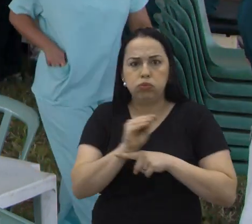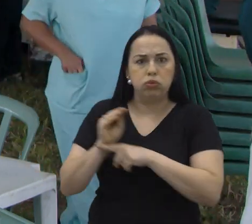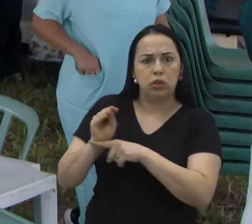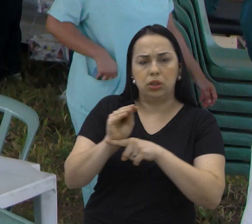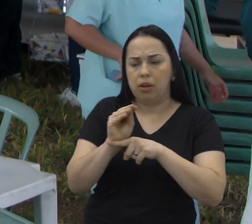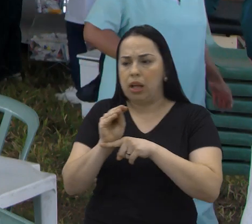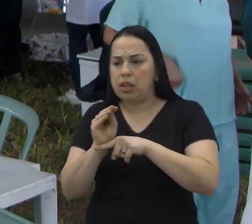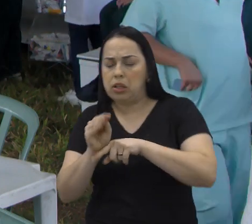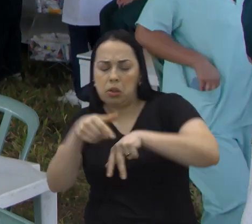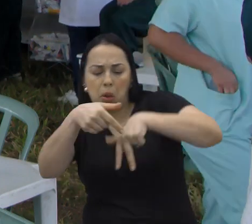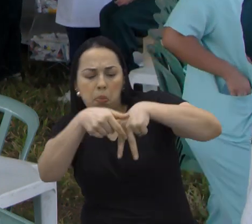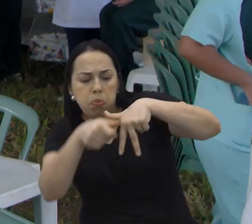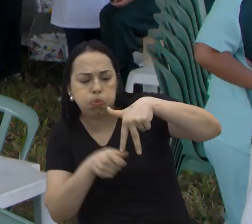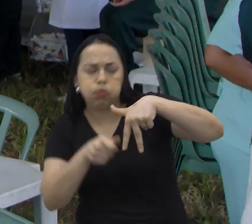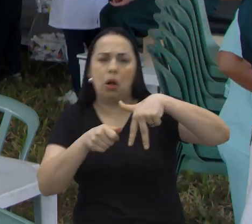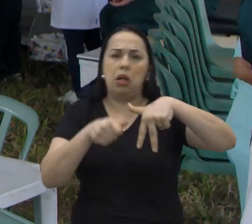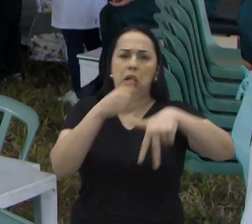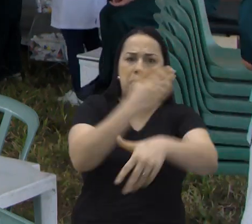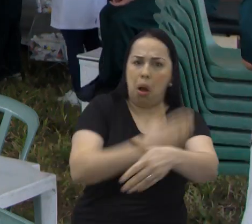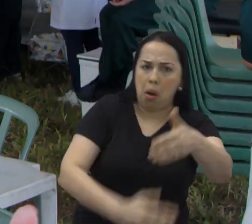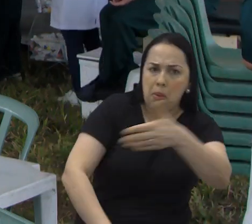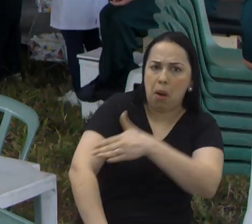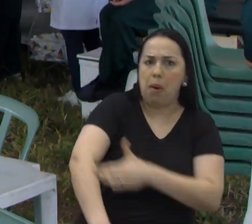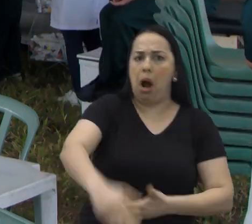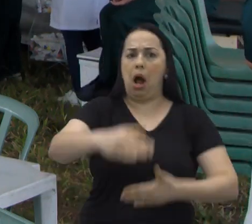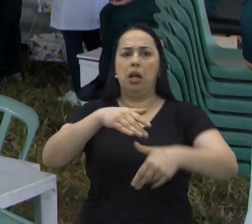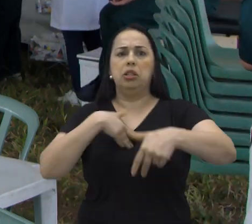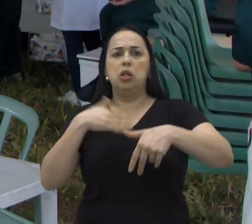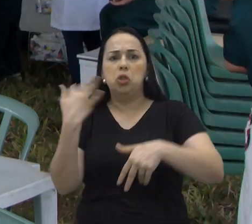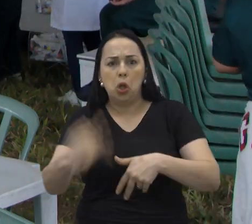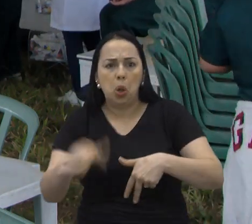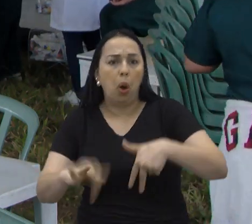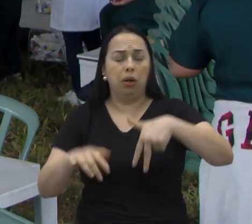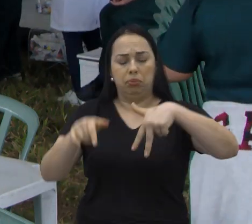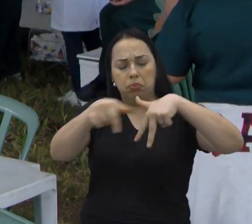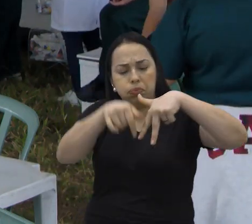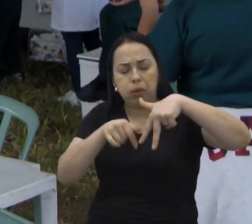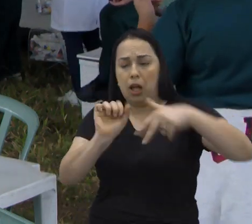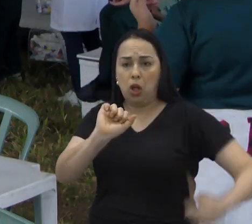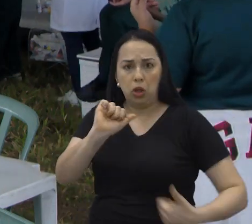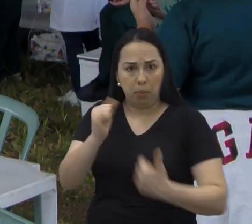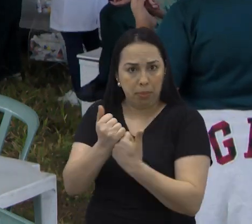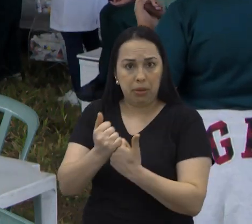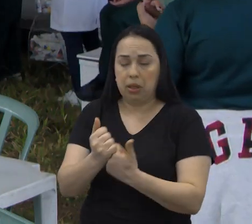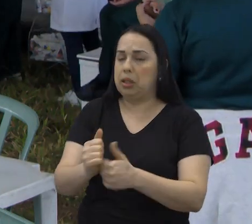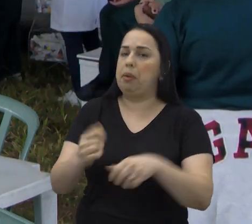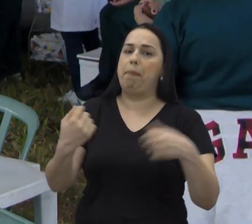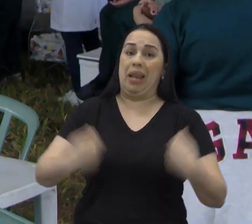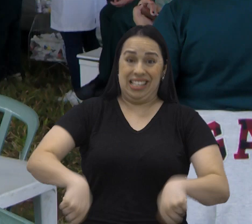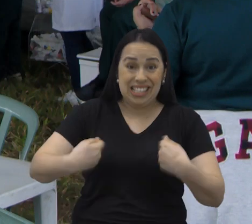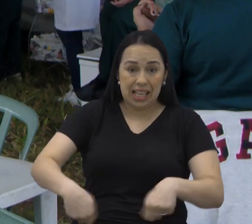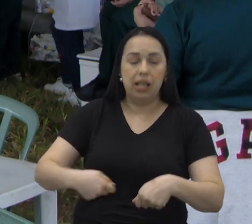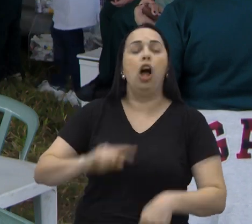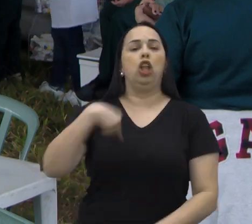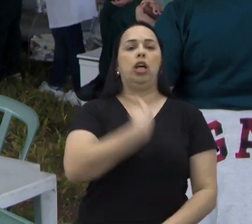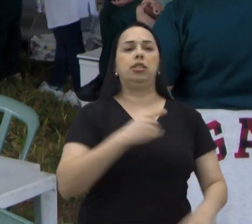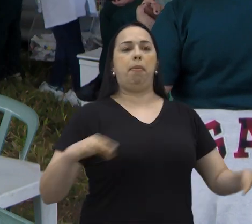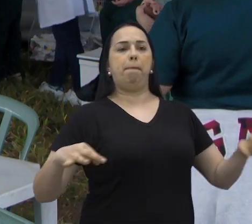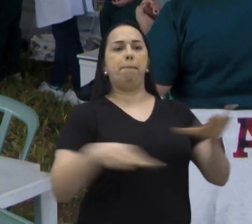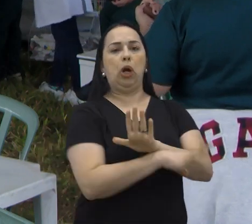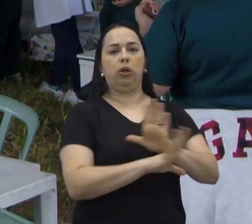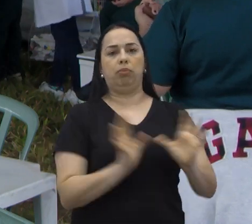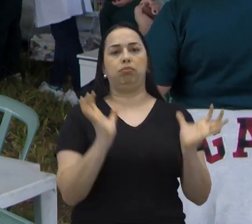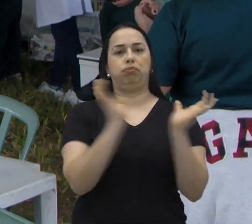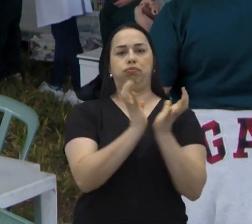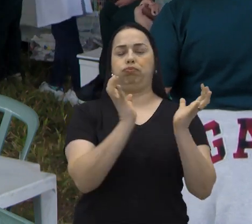pelos cuidados de curativo, de machucados na pele, Enfim, todo o apoio que o Romero precisa, a